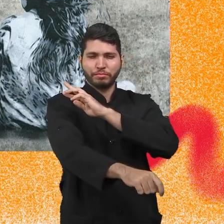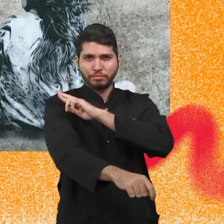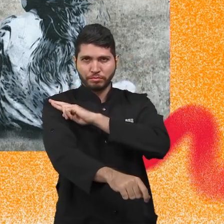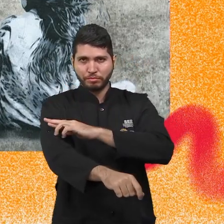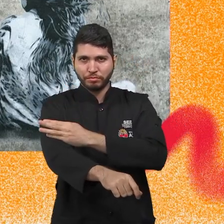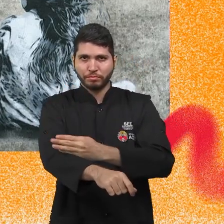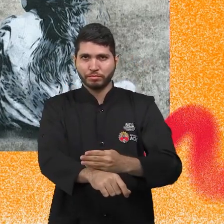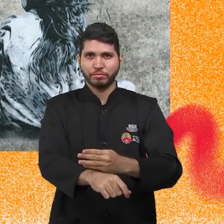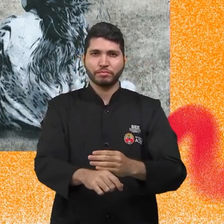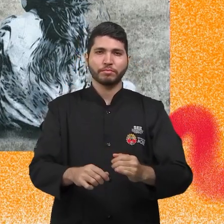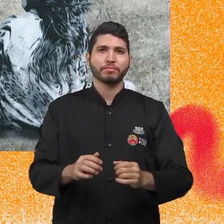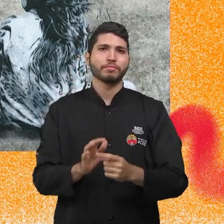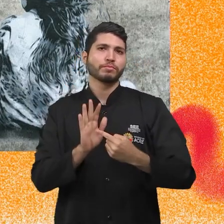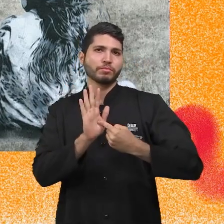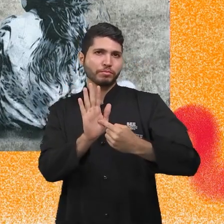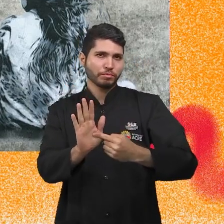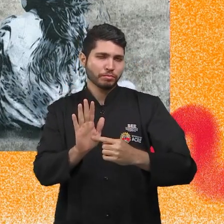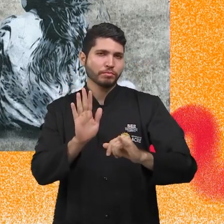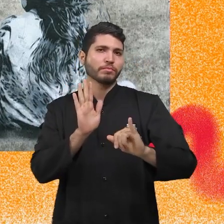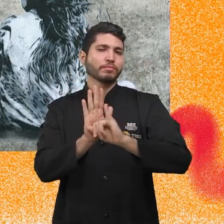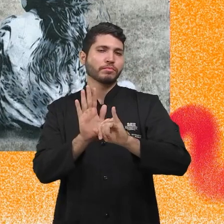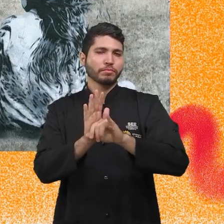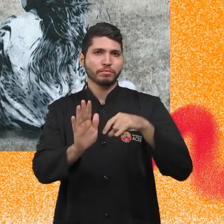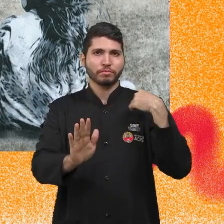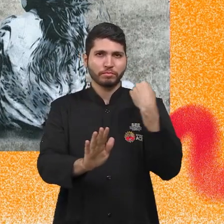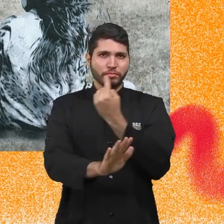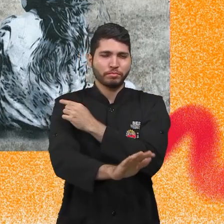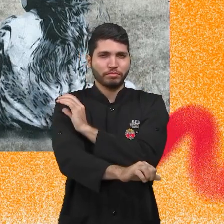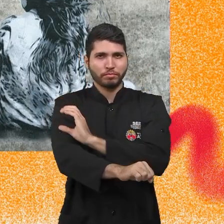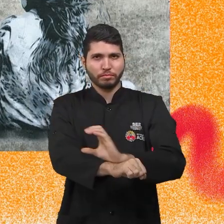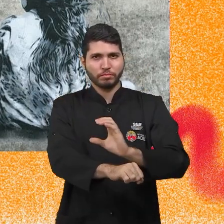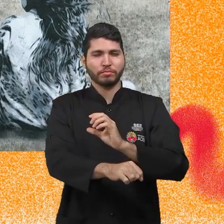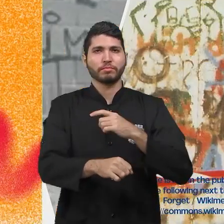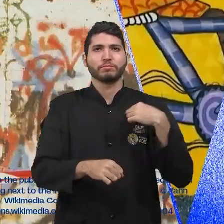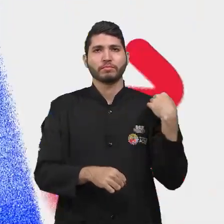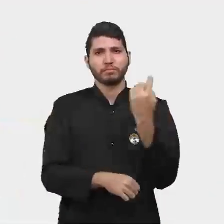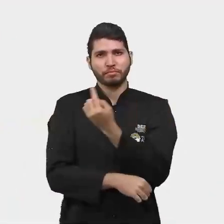da nossa cultura, da nossa região, tá?